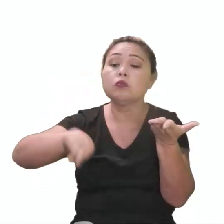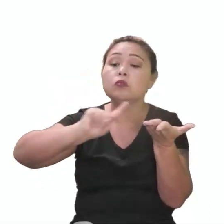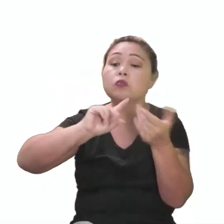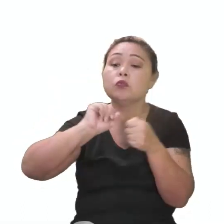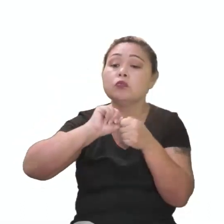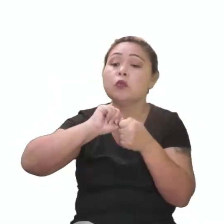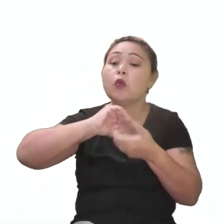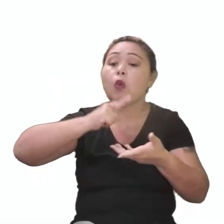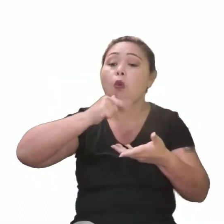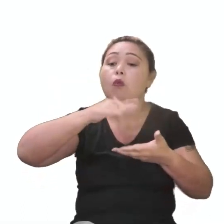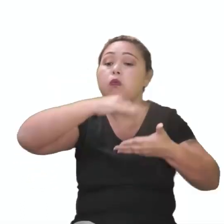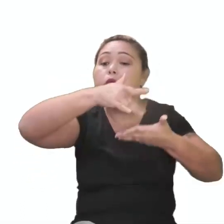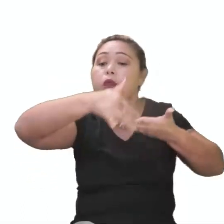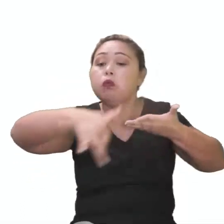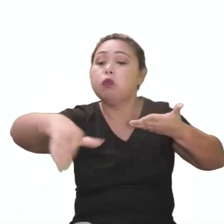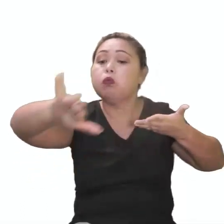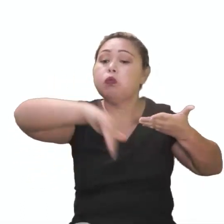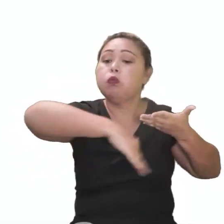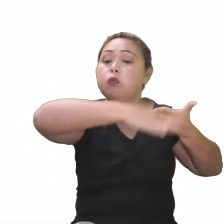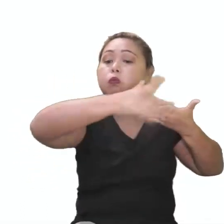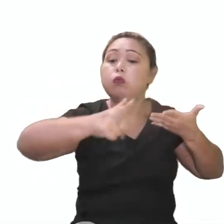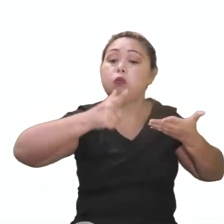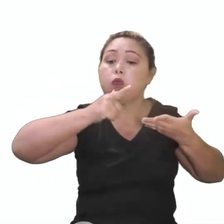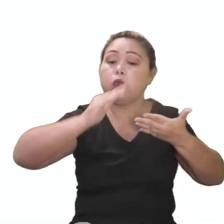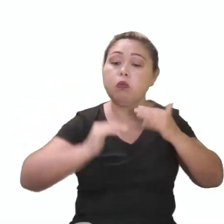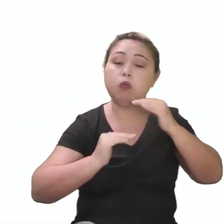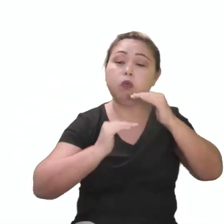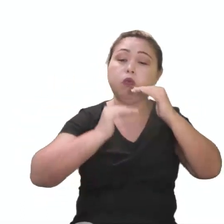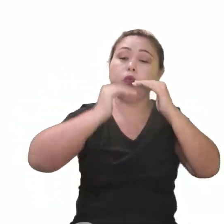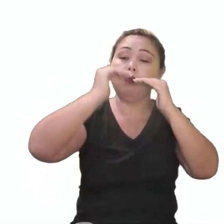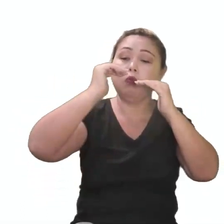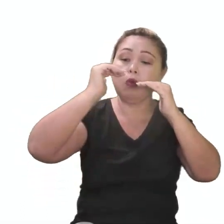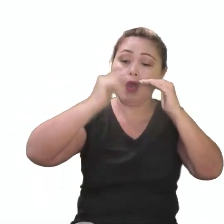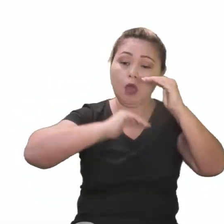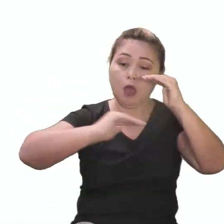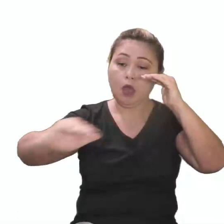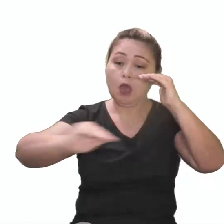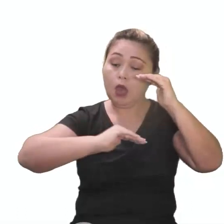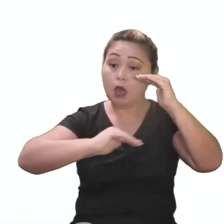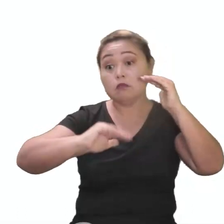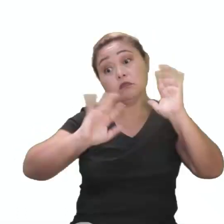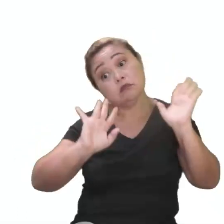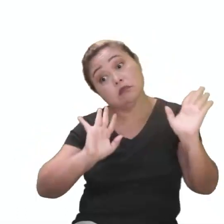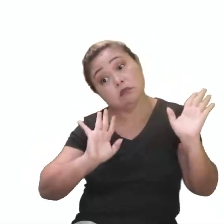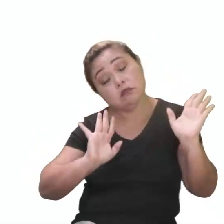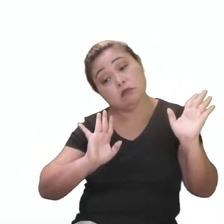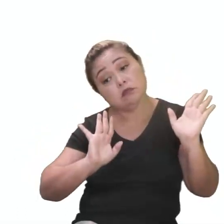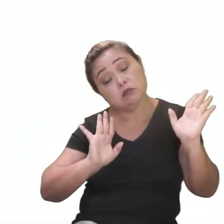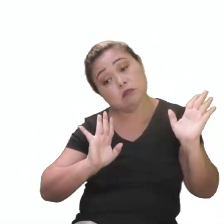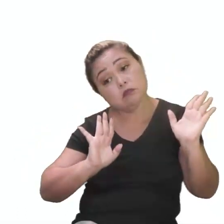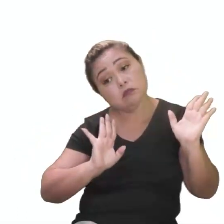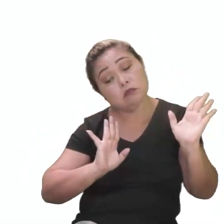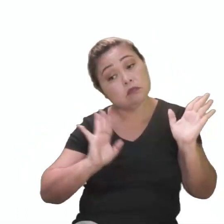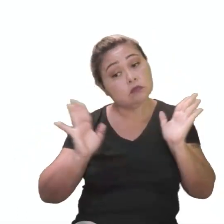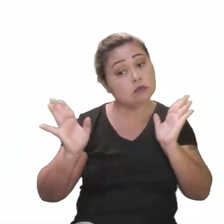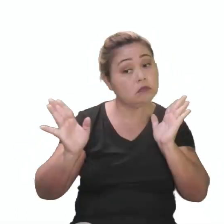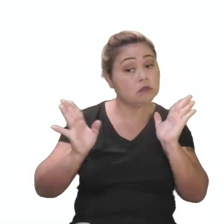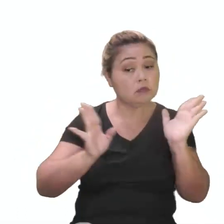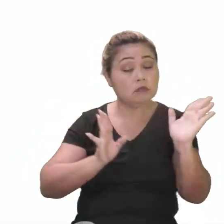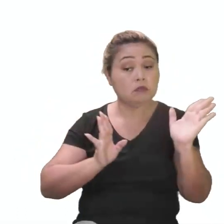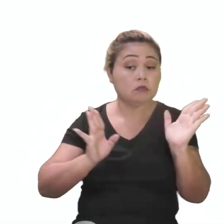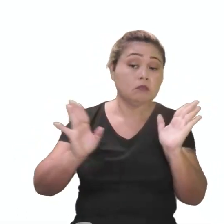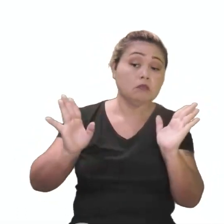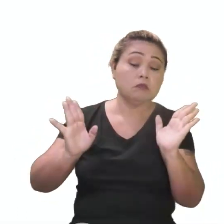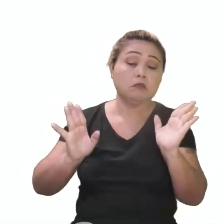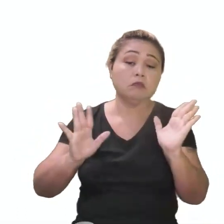do dilúvio. Muitos animais também foram soterrados, tá? Então, aponta essa